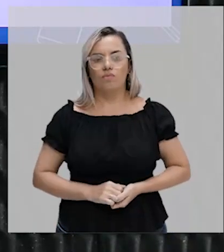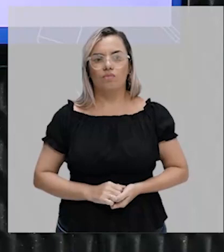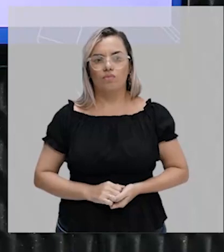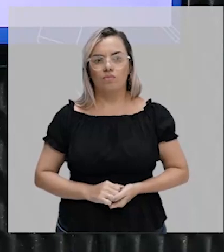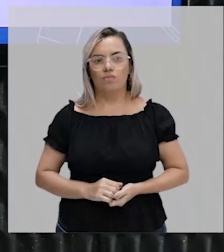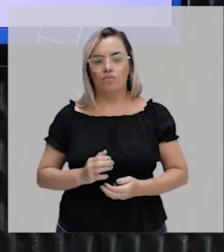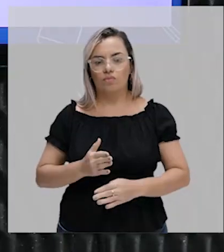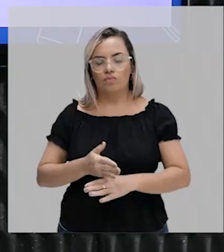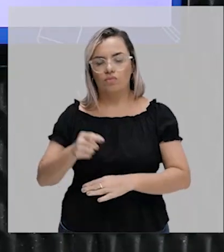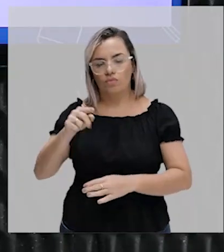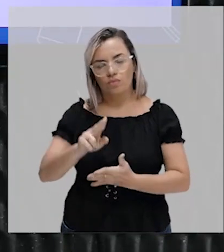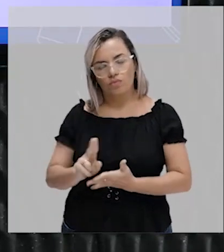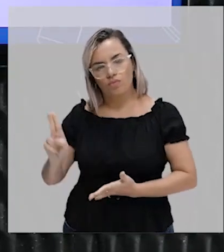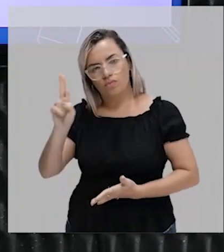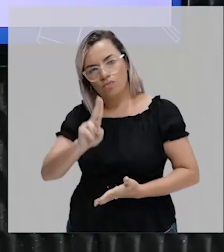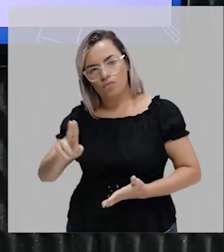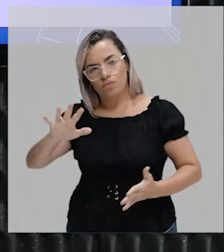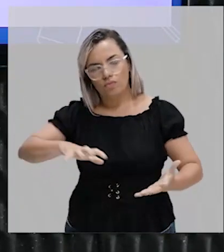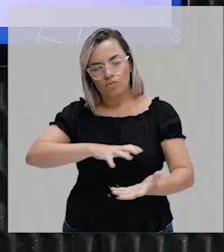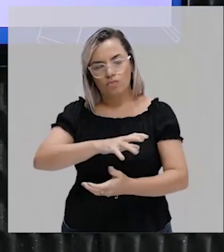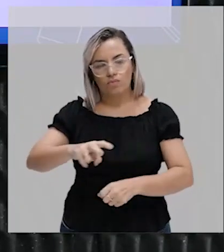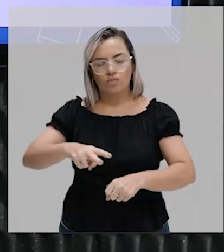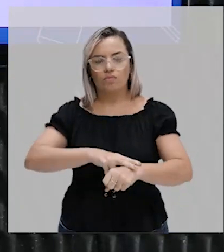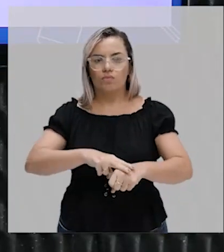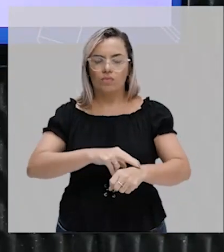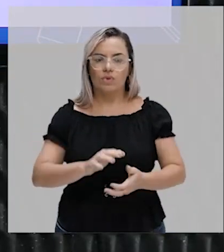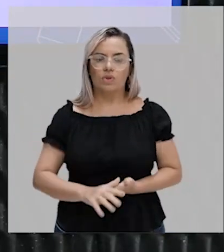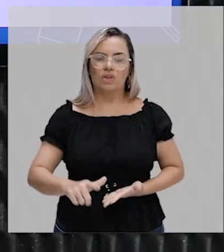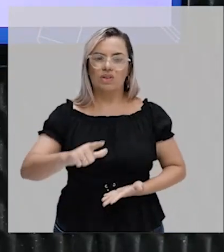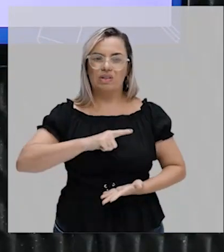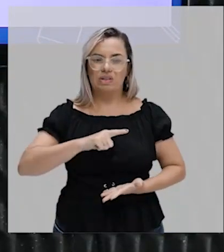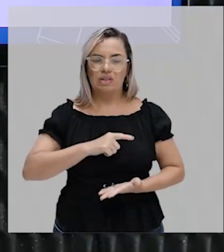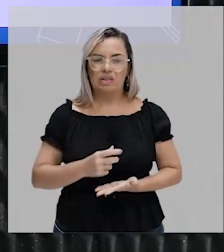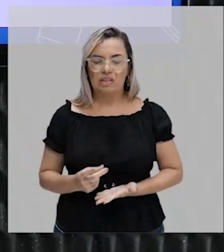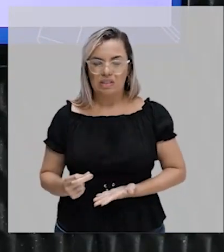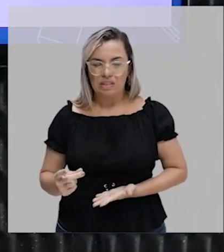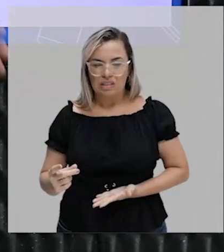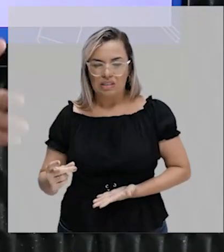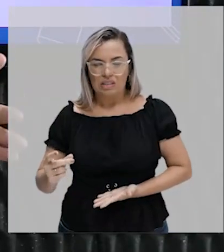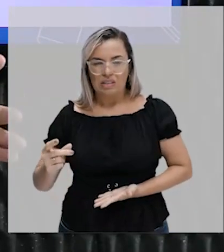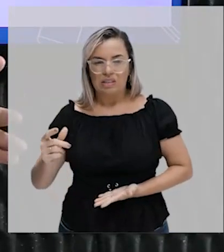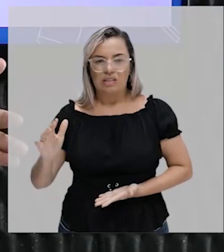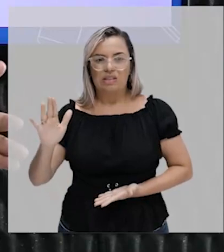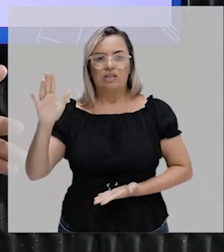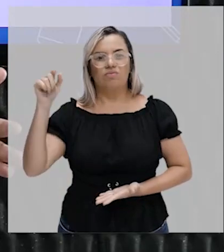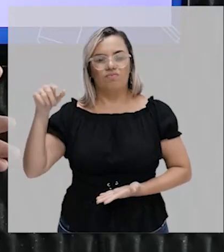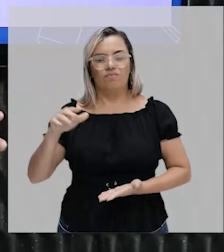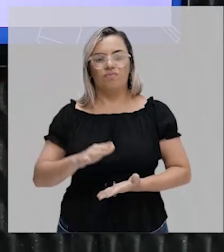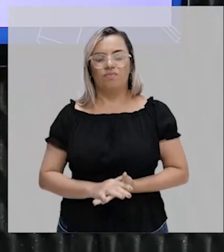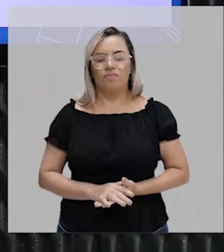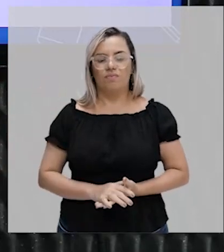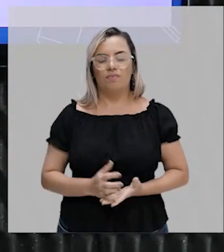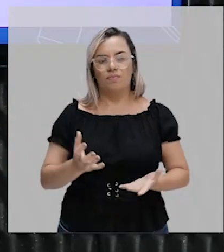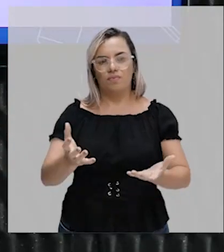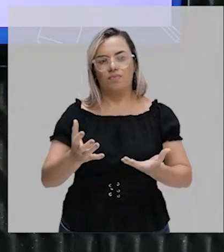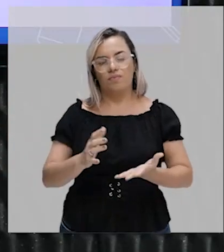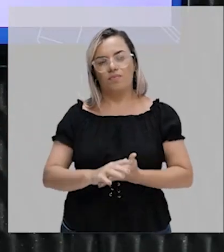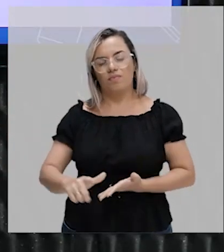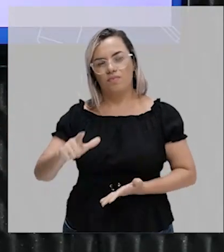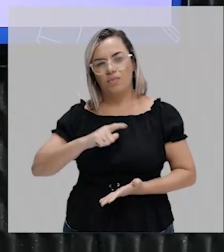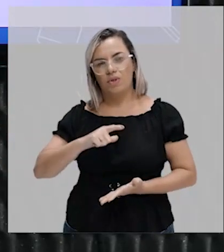aplicar os procedimentos da Revolução Verde vai ter um custo muito alto. E se você tem um custo muito alto, você quer ter